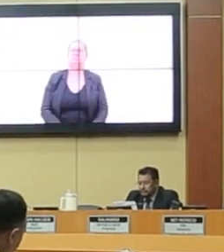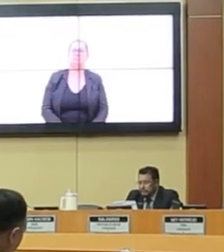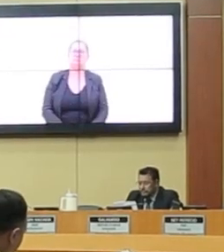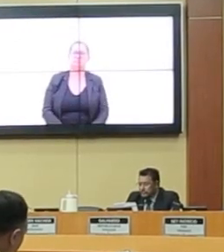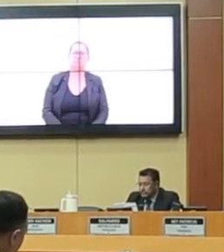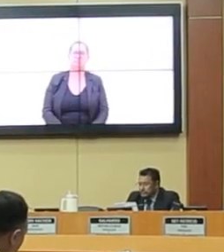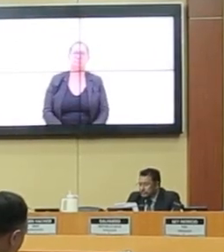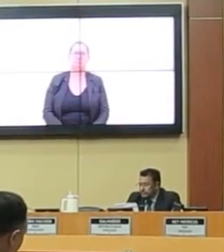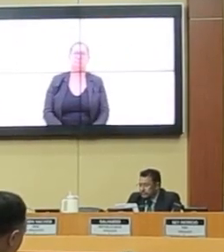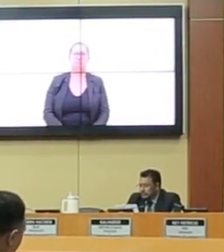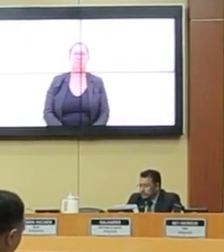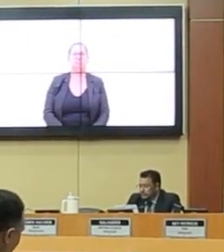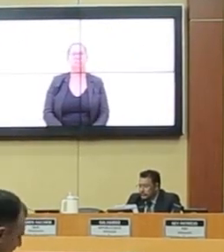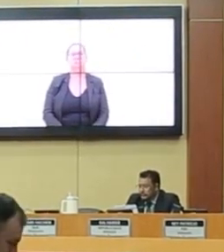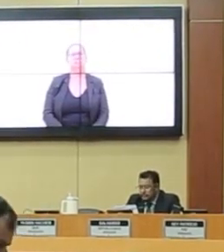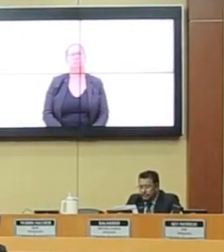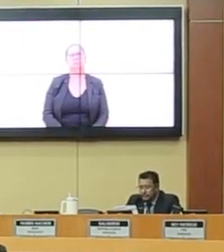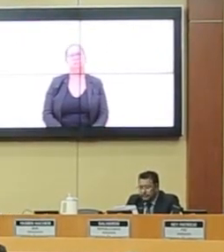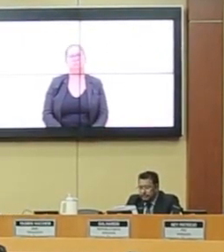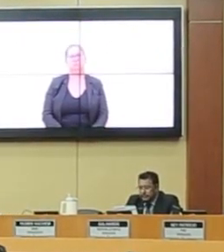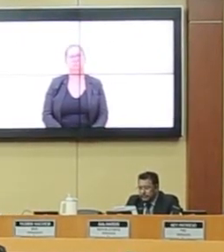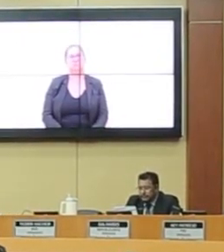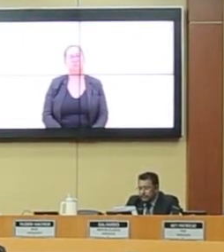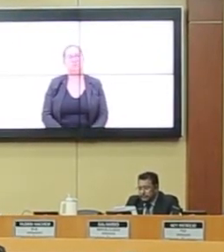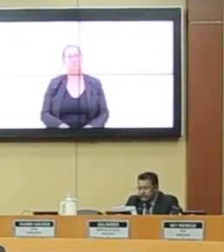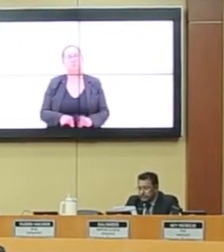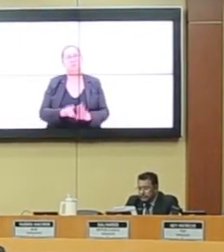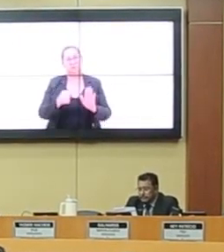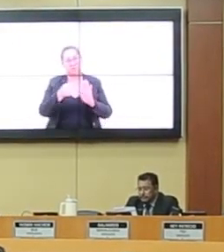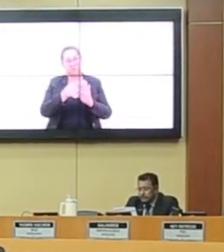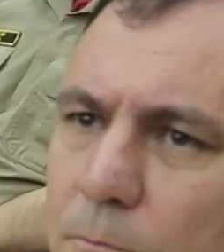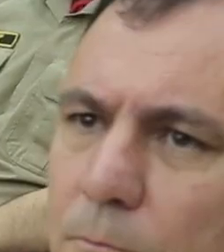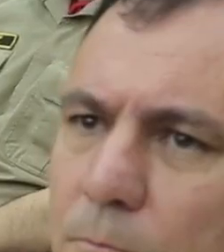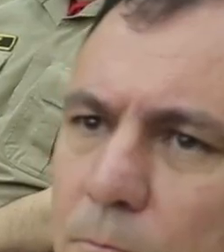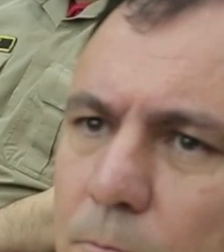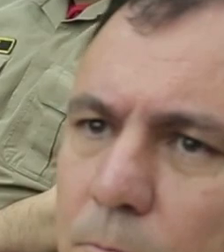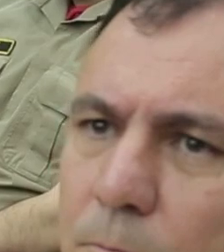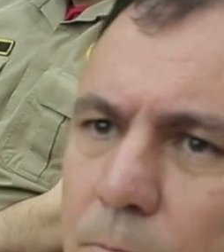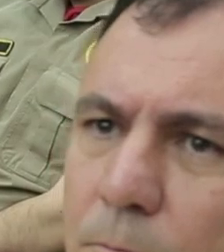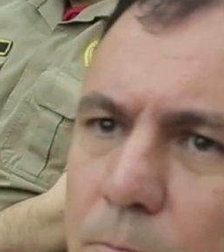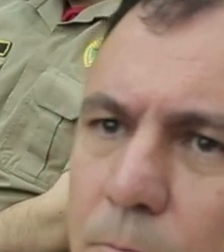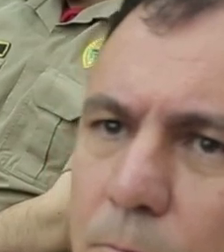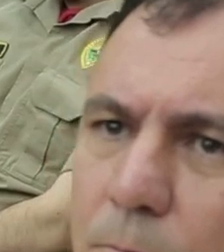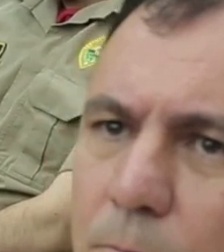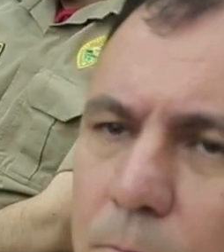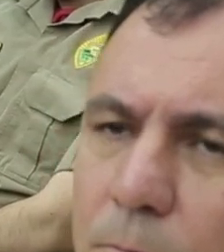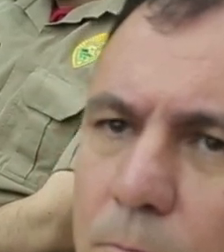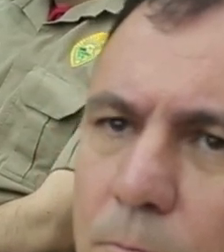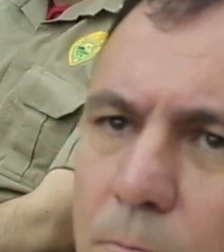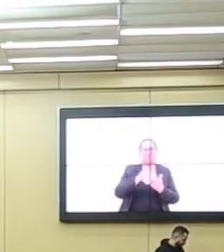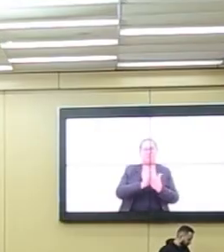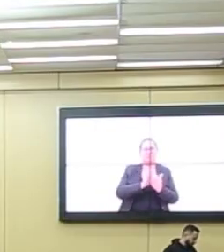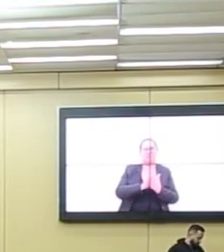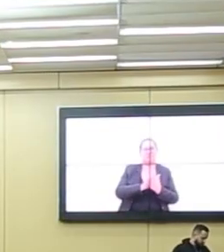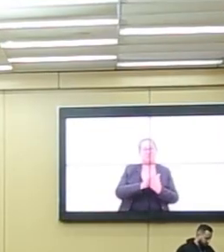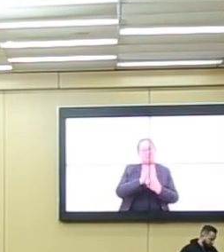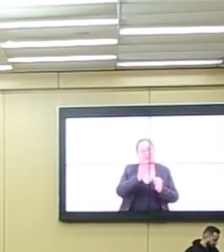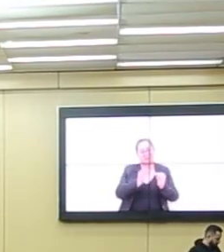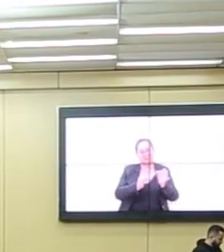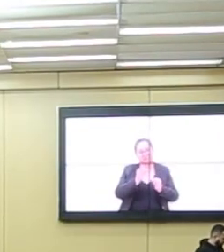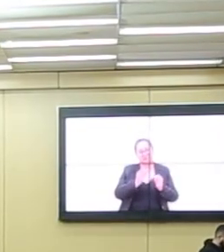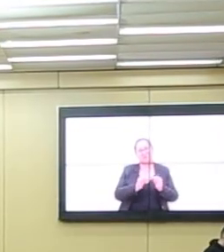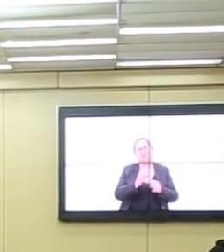Com a finalidade de ampliar as atividades sociais desenvolvidas no município, a Associação dos Bombeiros de Foz do Iguaçu recebeu